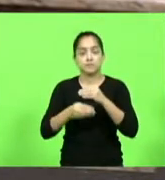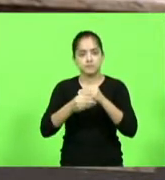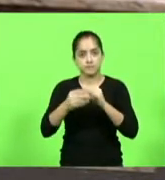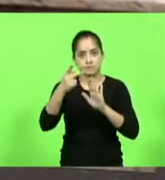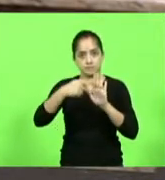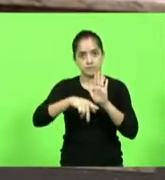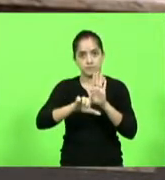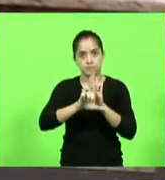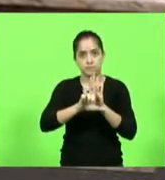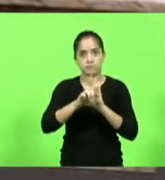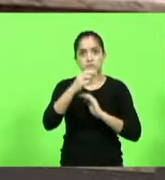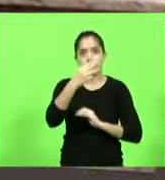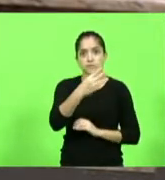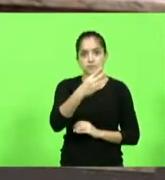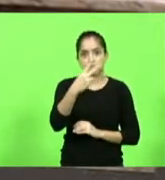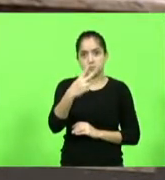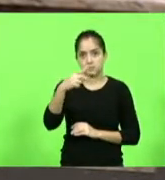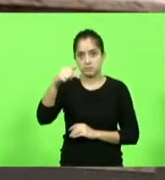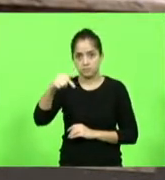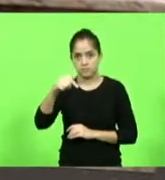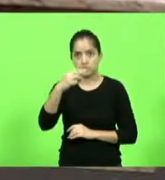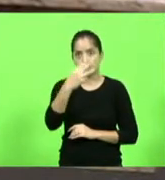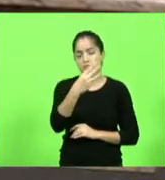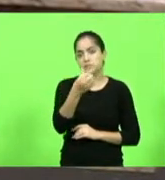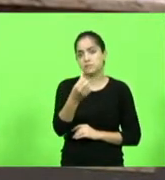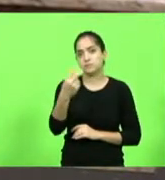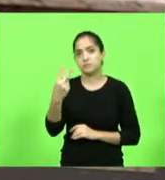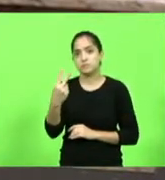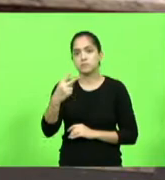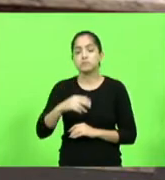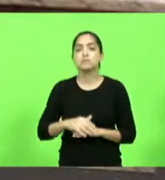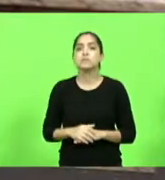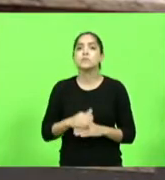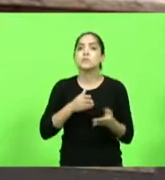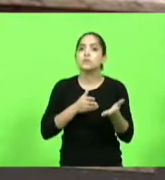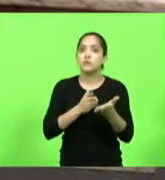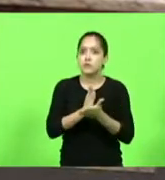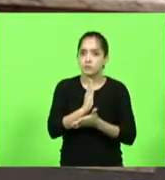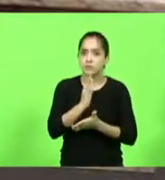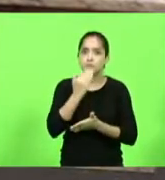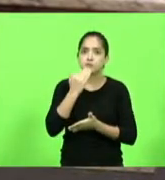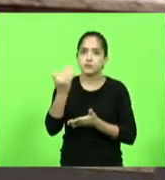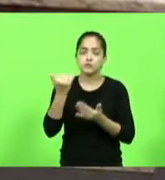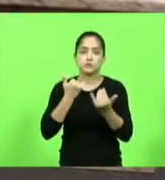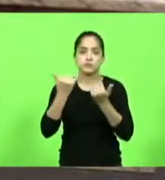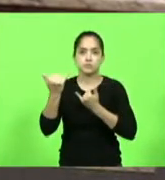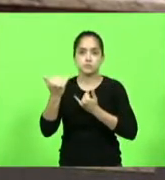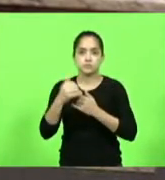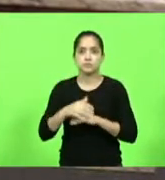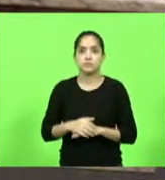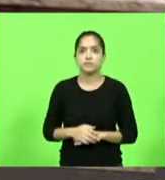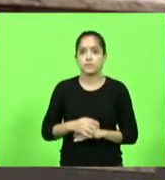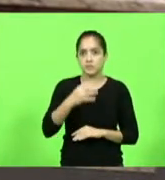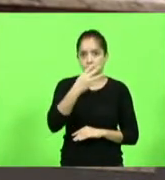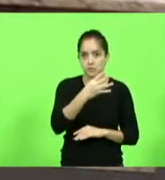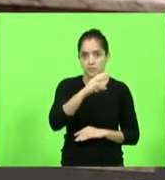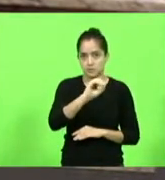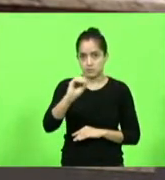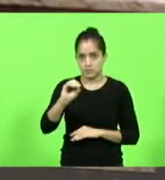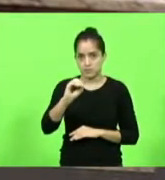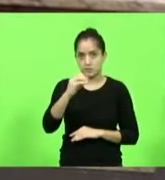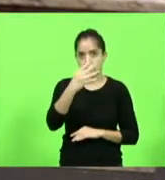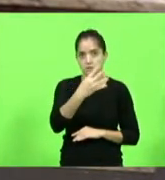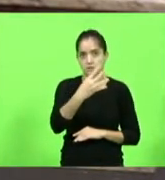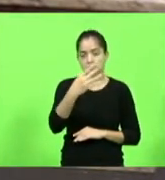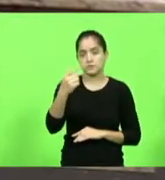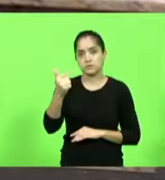número 327 e 362/2019. Foram aprovados os pedidos de informação números 400 a